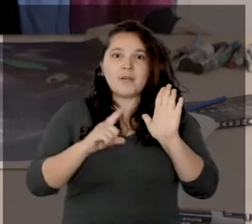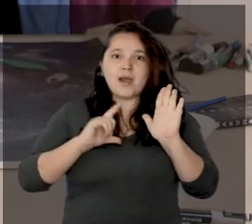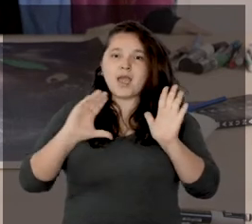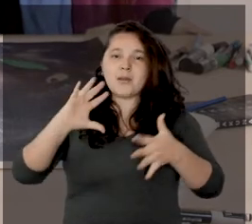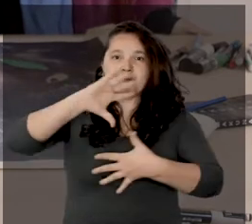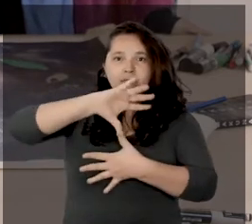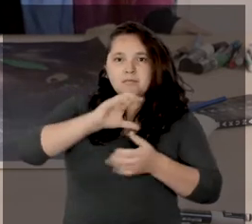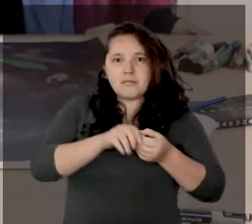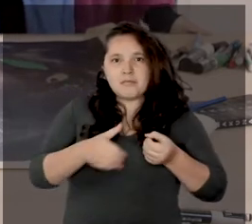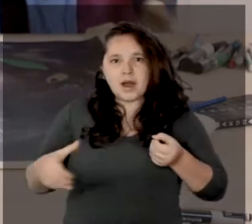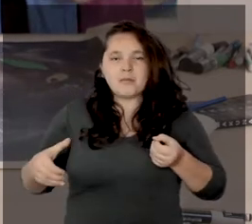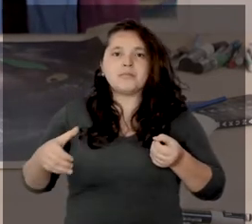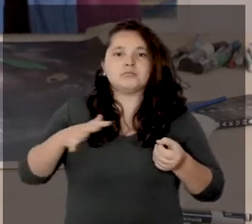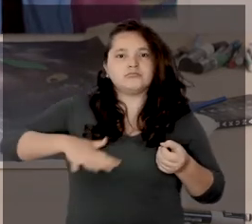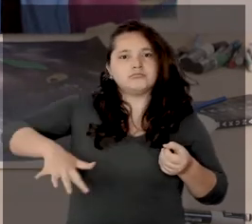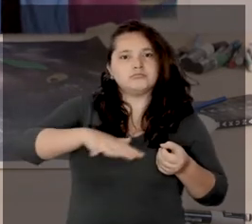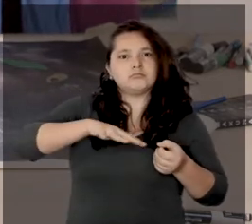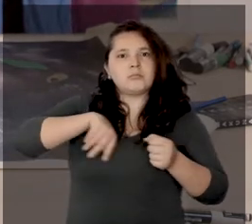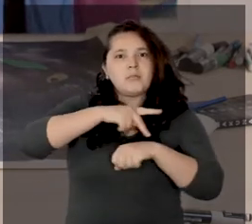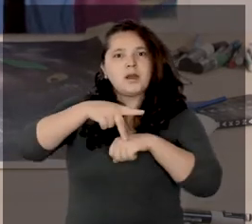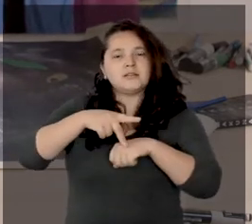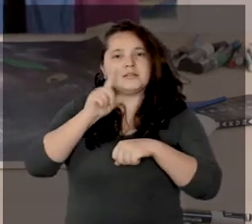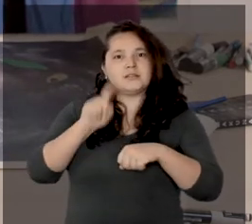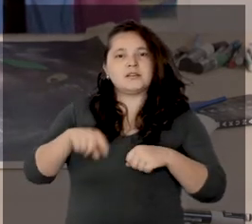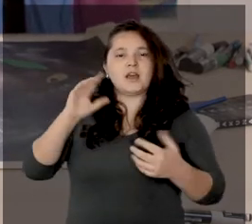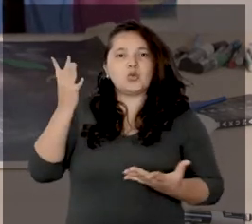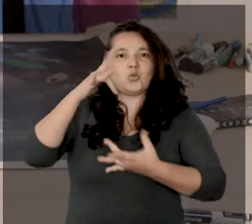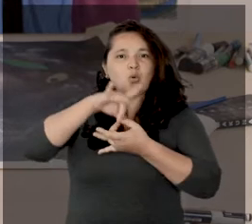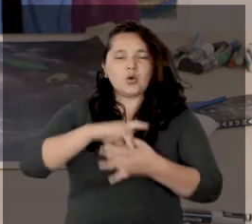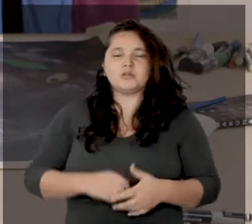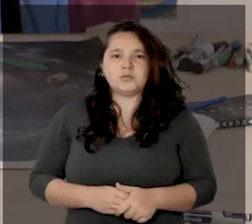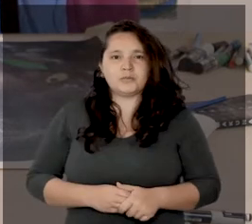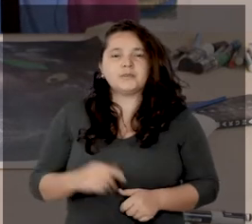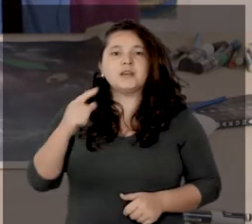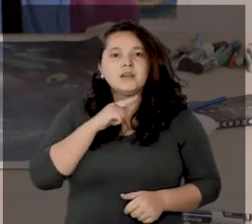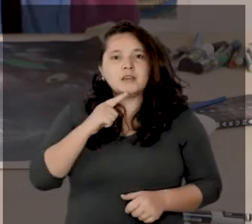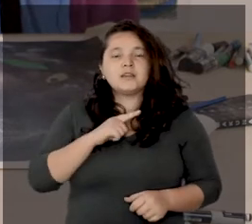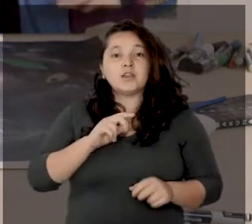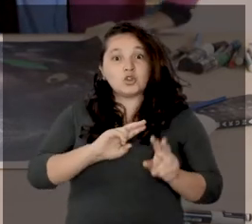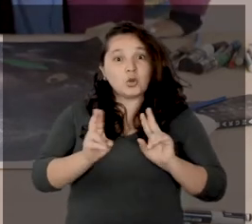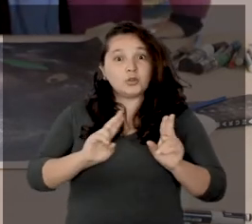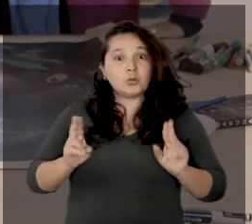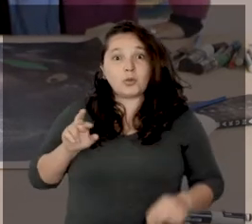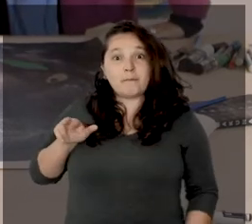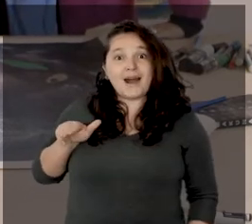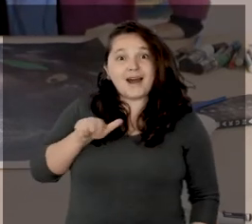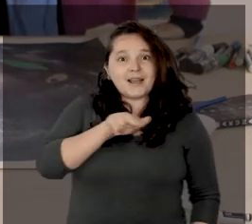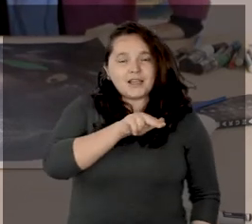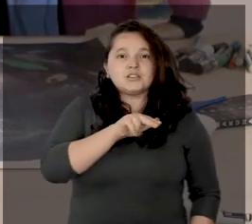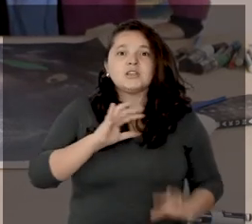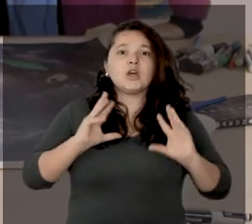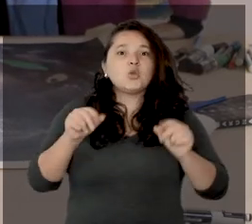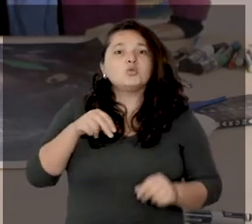nosso território, o mapa do nosso país, né, do nosso cosmo e tal. E aqui também tem os nossos parentes, primo e irmão, que são todos